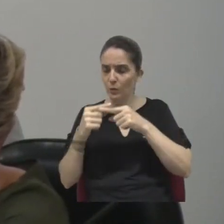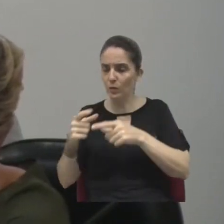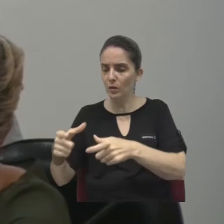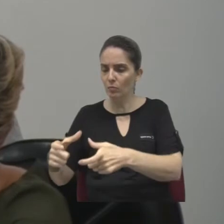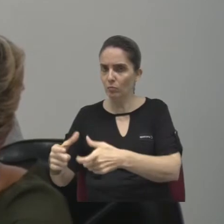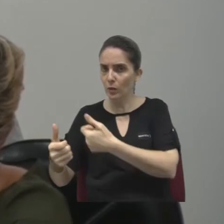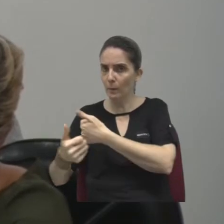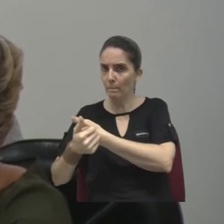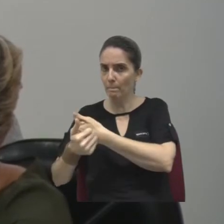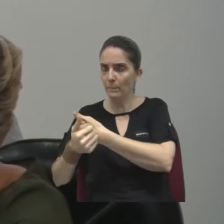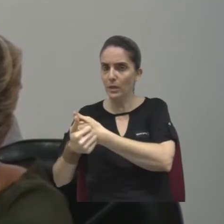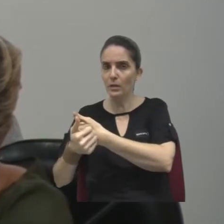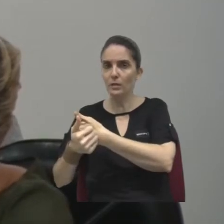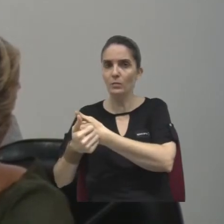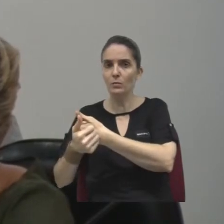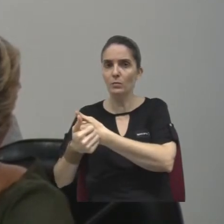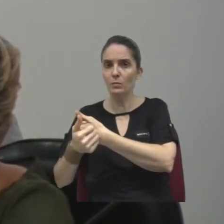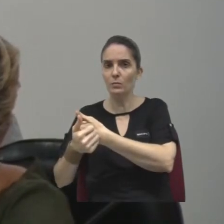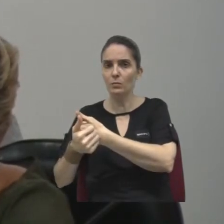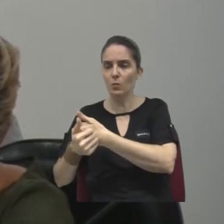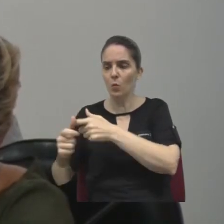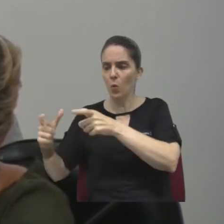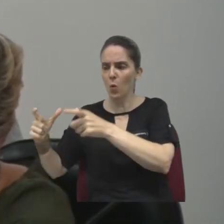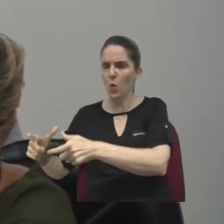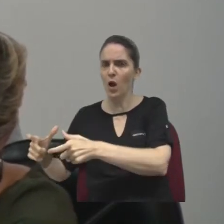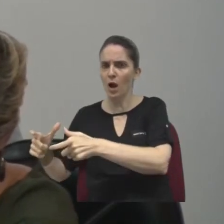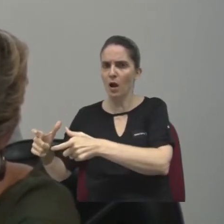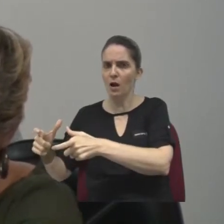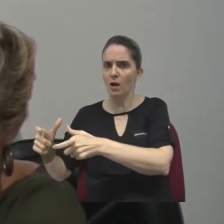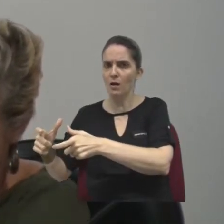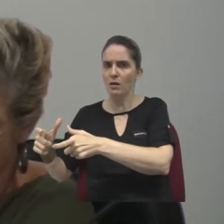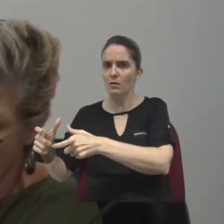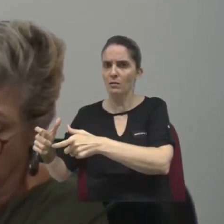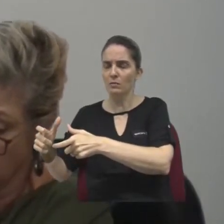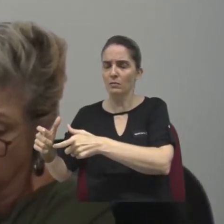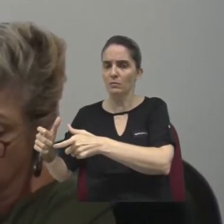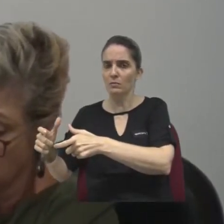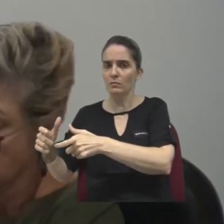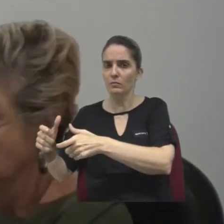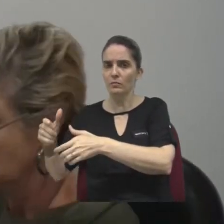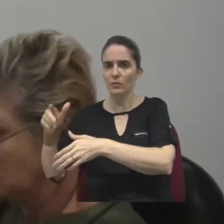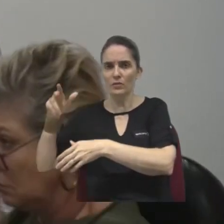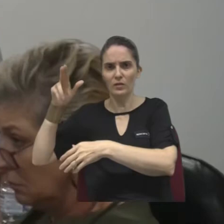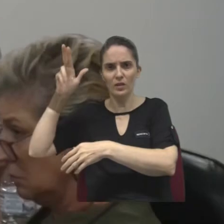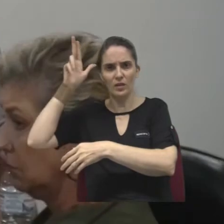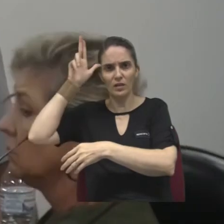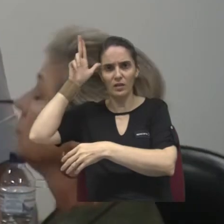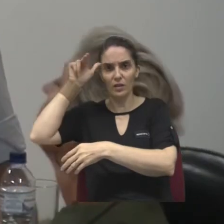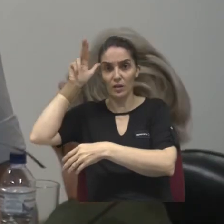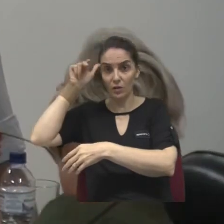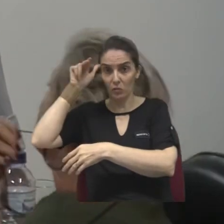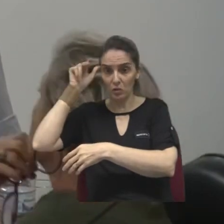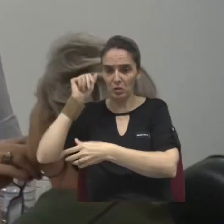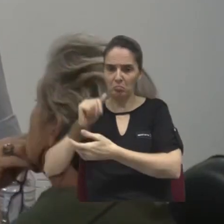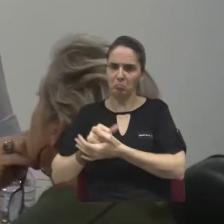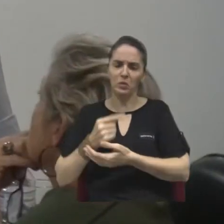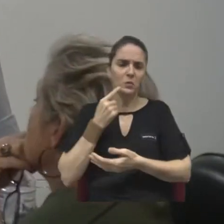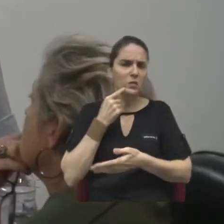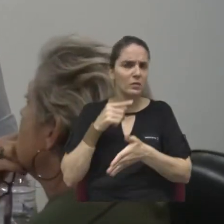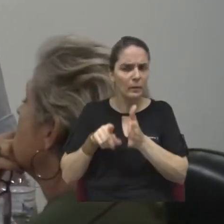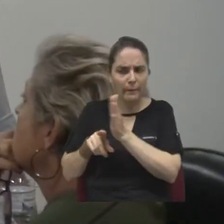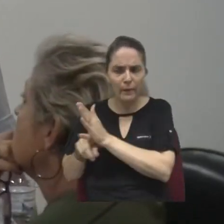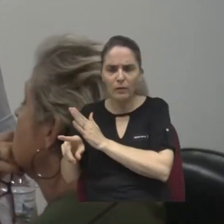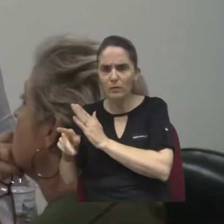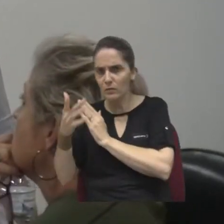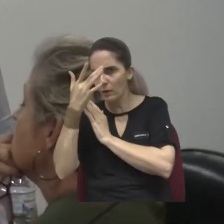da cocheira dos cavalos. E aí, perguntando para um cuidador ali dos cavalos, perguntei, aqui